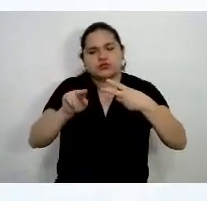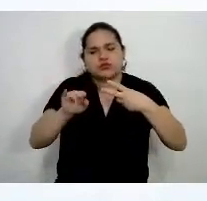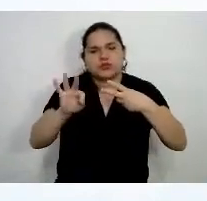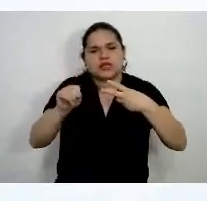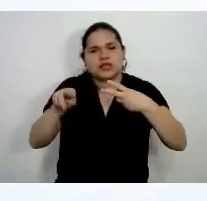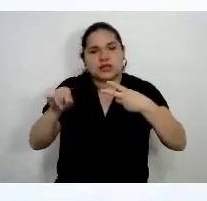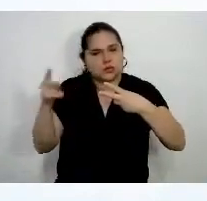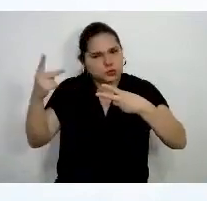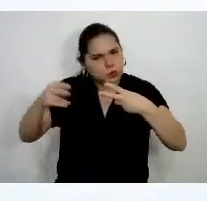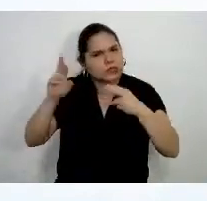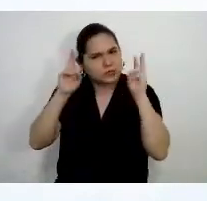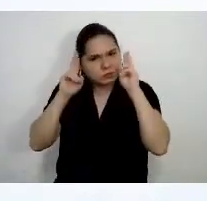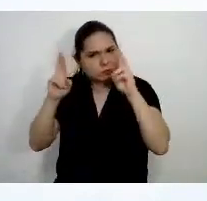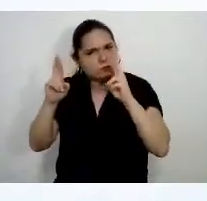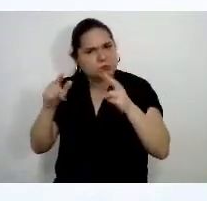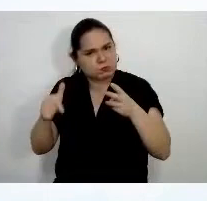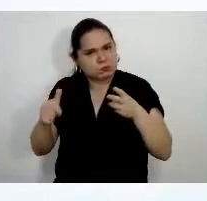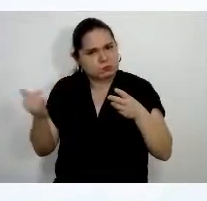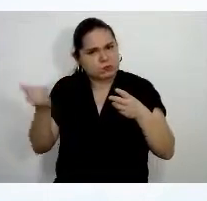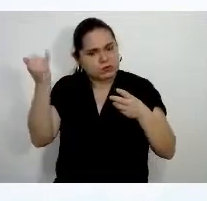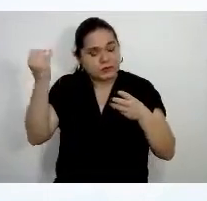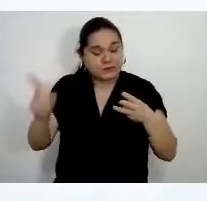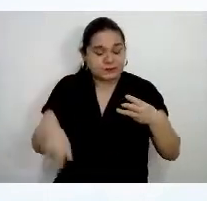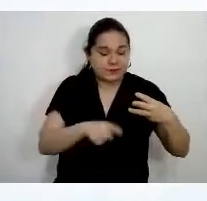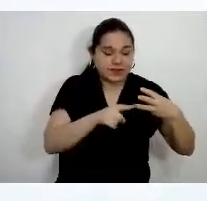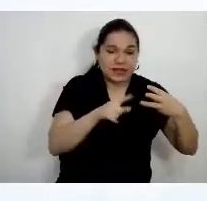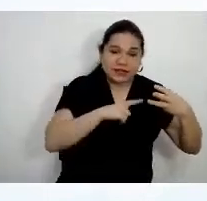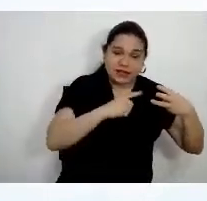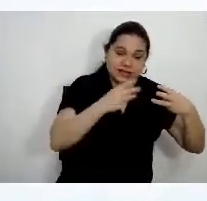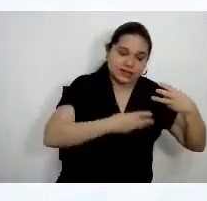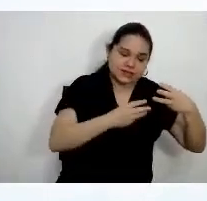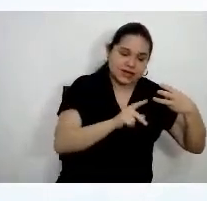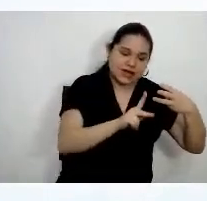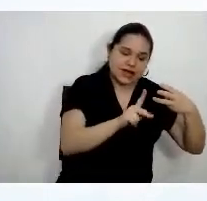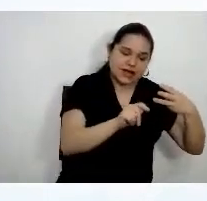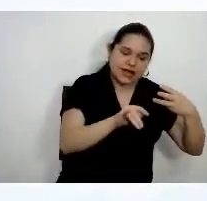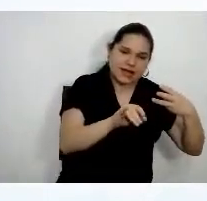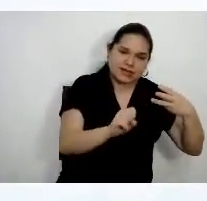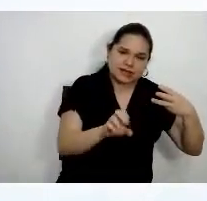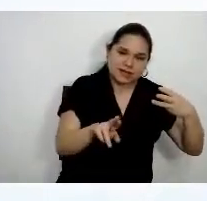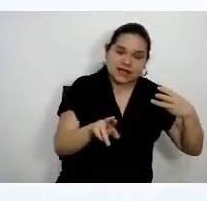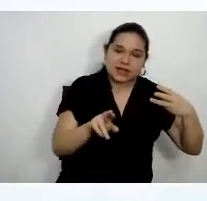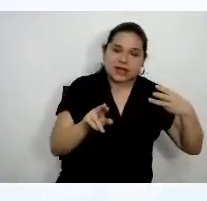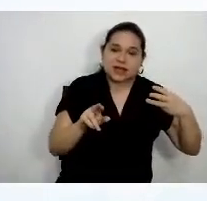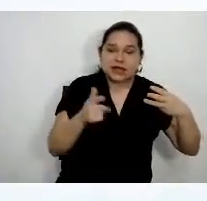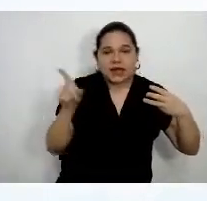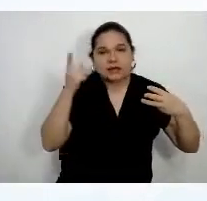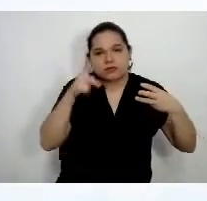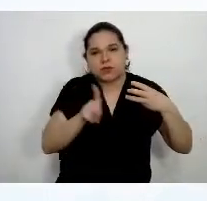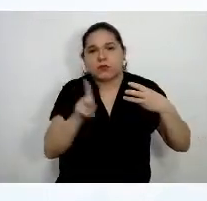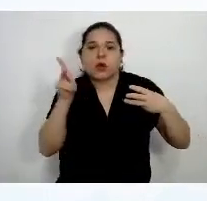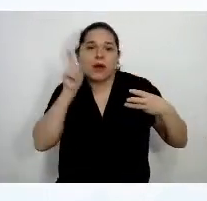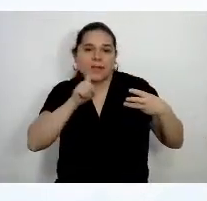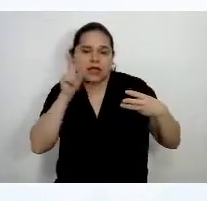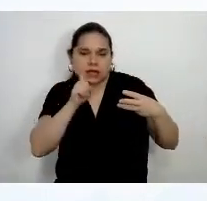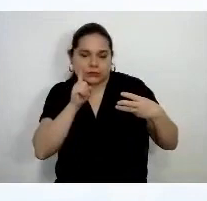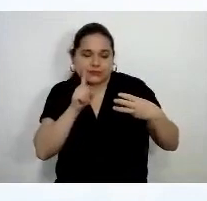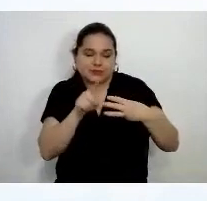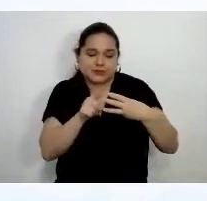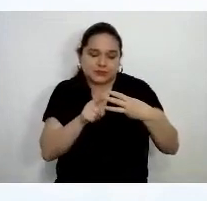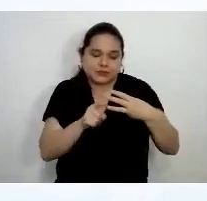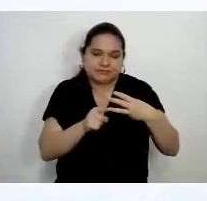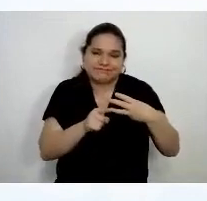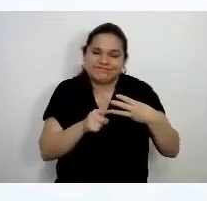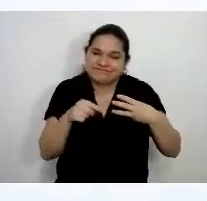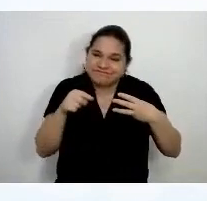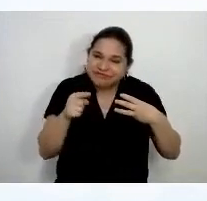e tudo mais. E nós temos a Pfizer, né, do laboratório Pfizer, que é americana. E nós tivemos recentemente aqui um